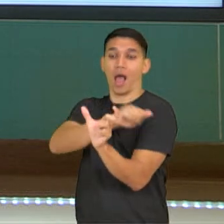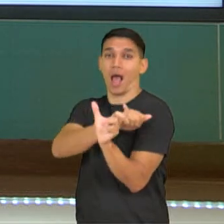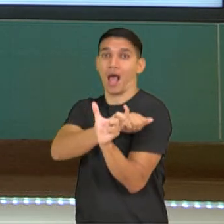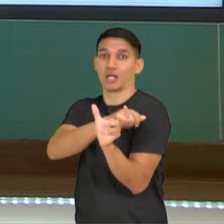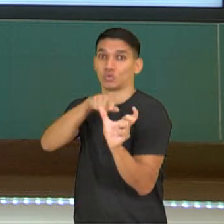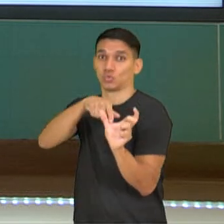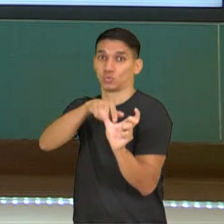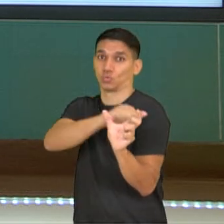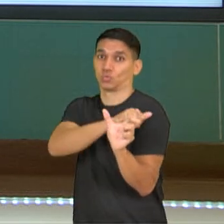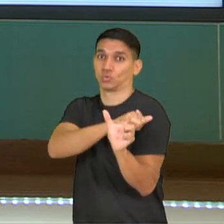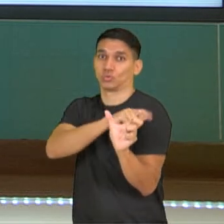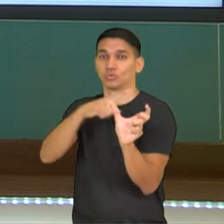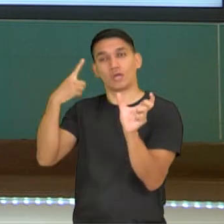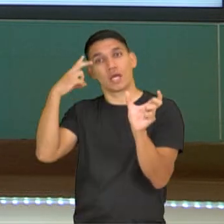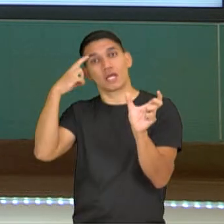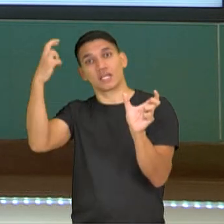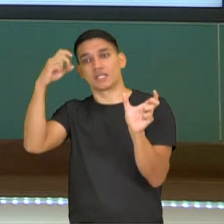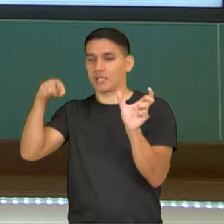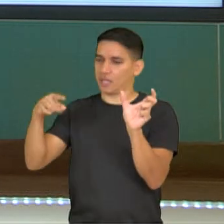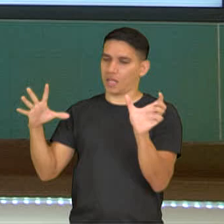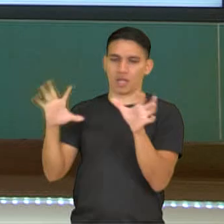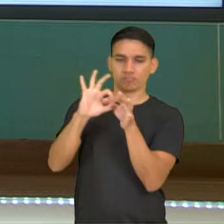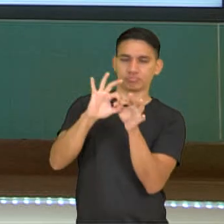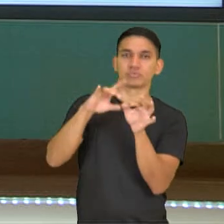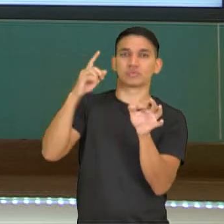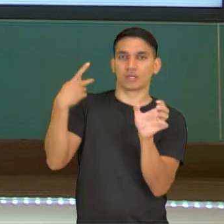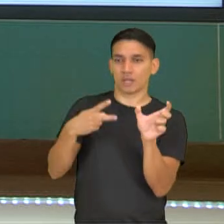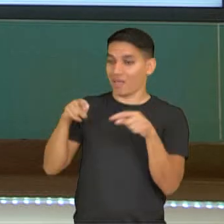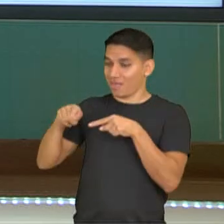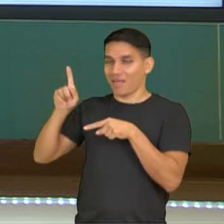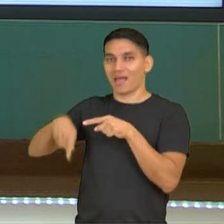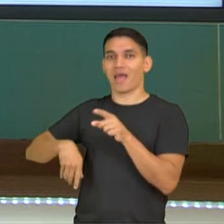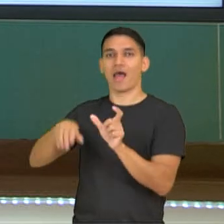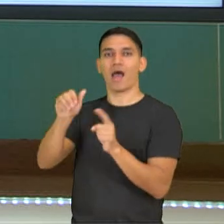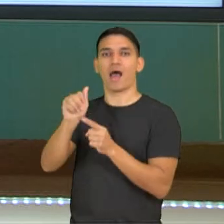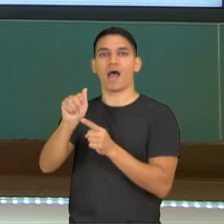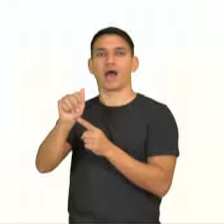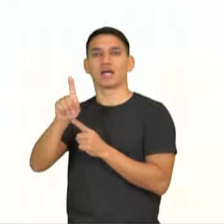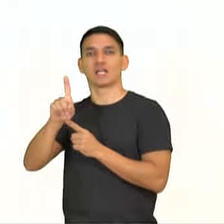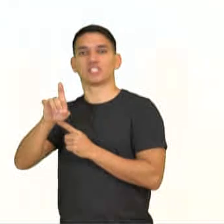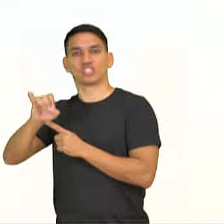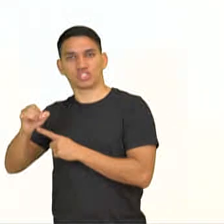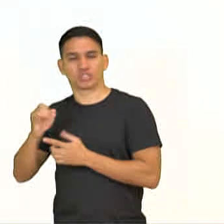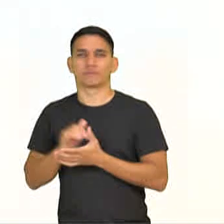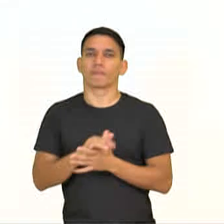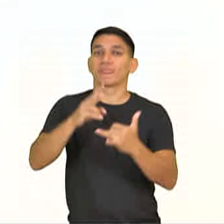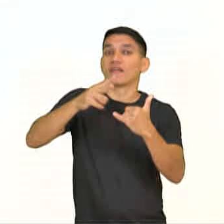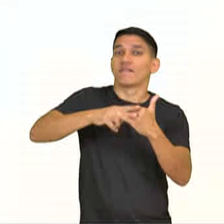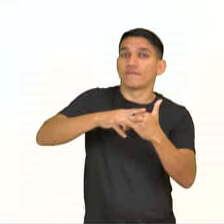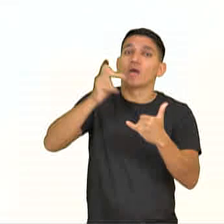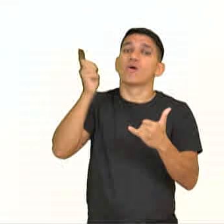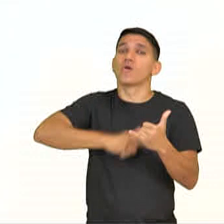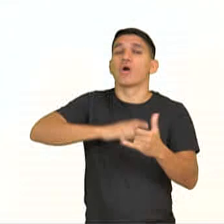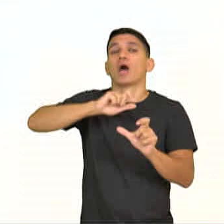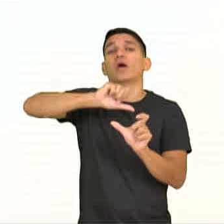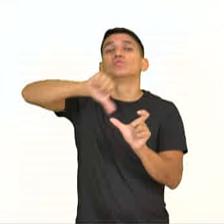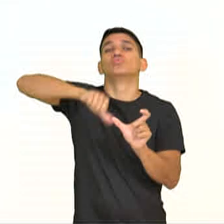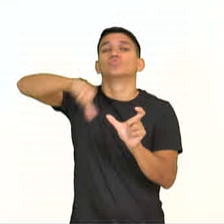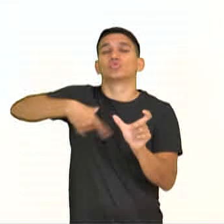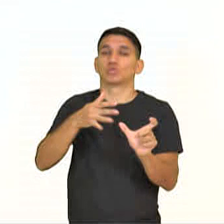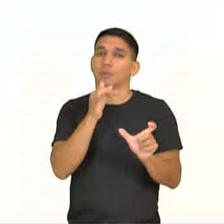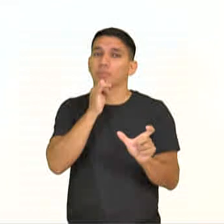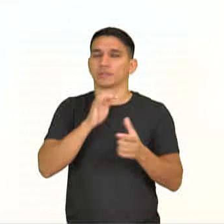inteligente. Opa, inteligente é um adjetivo que qualifica o aluno, certo? Verbo é aquilo que a gente pode conjugar, lembram?